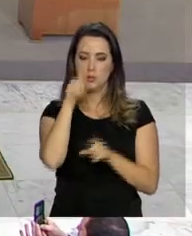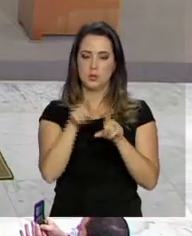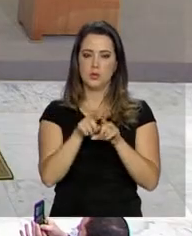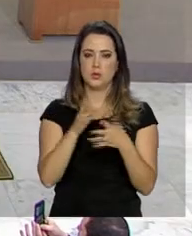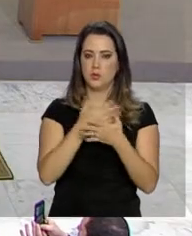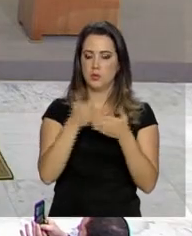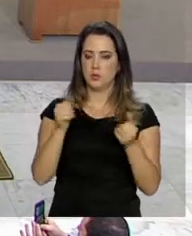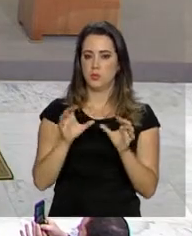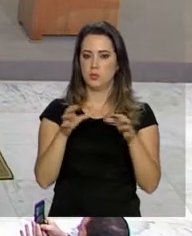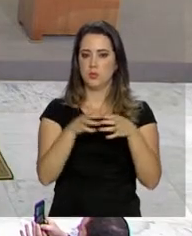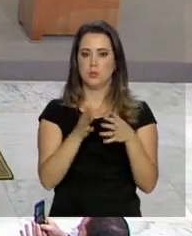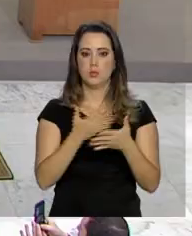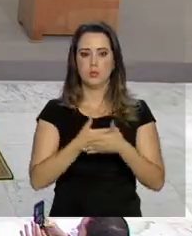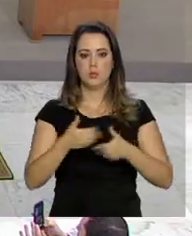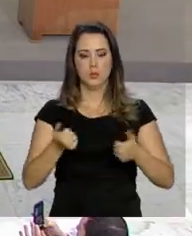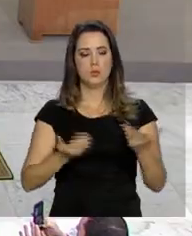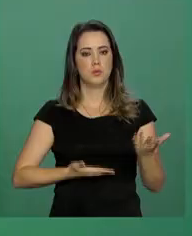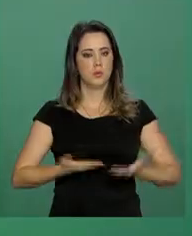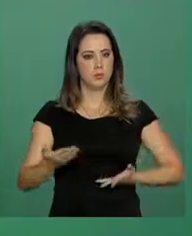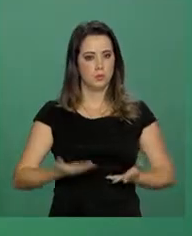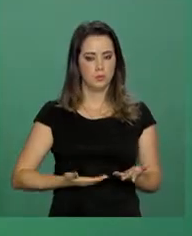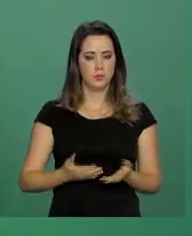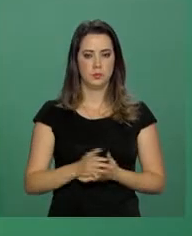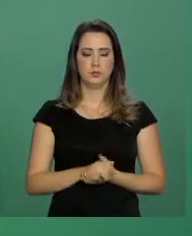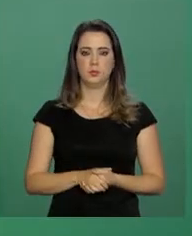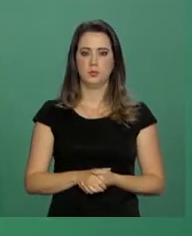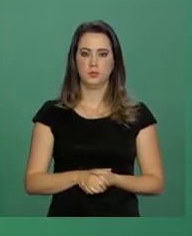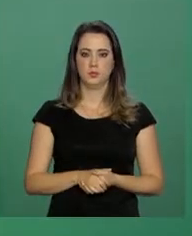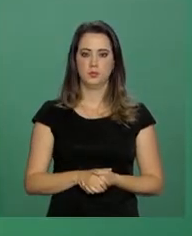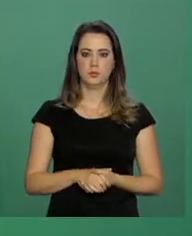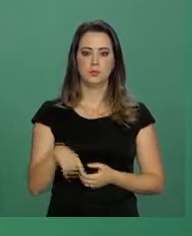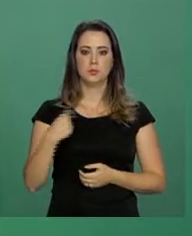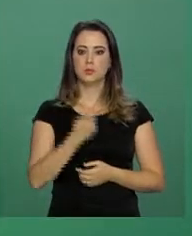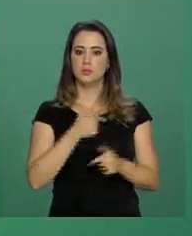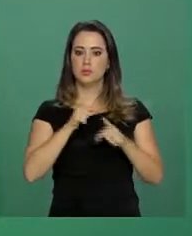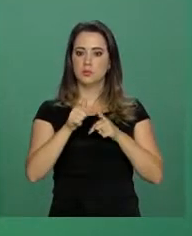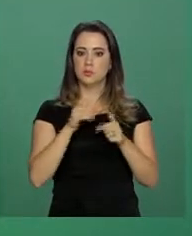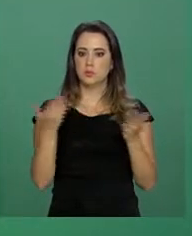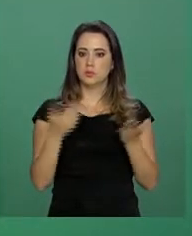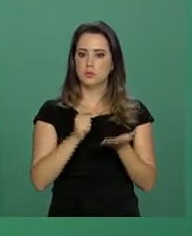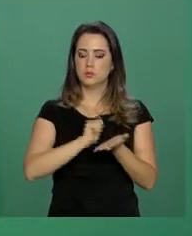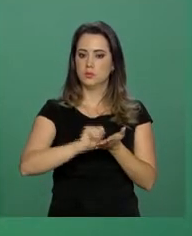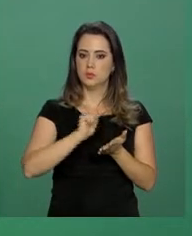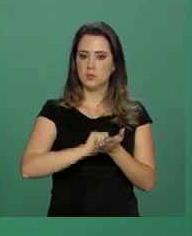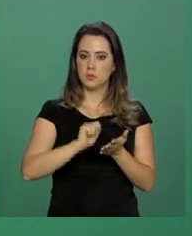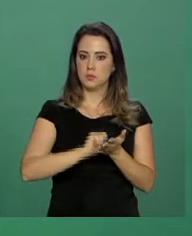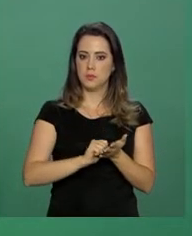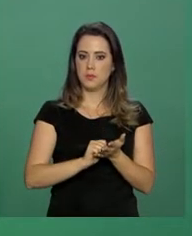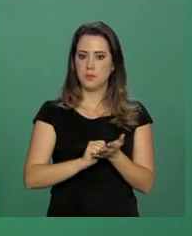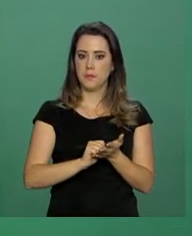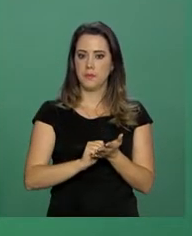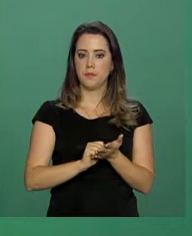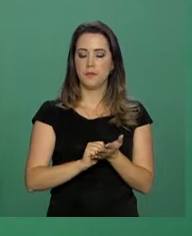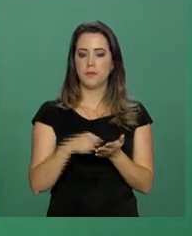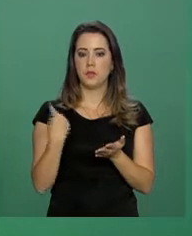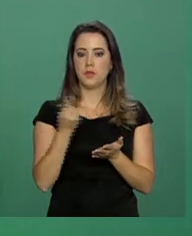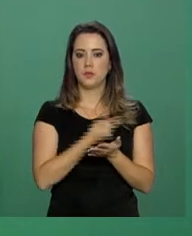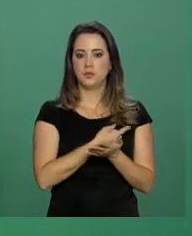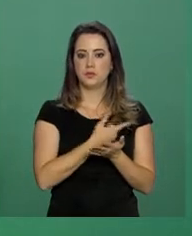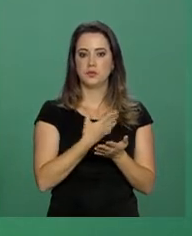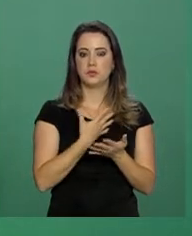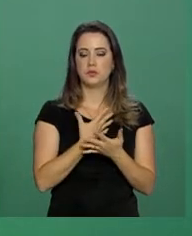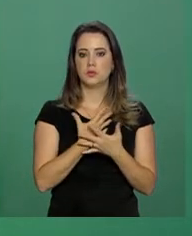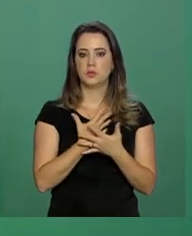os serviços prestados à população com este ato que nós acabamos de assinar a nós vamos tirar